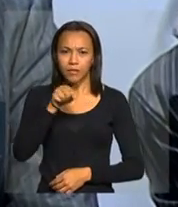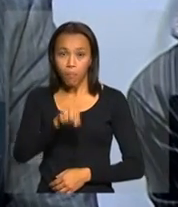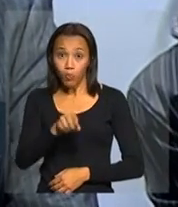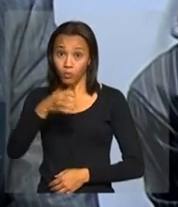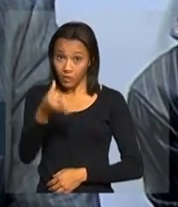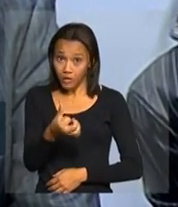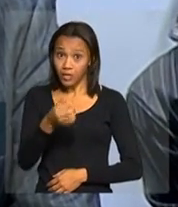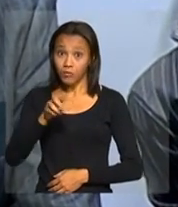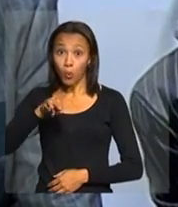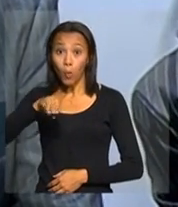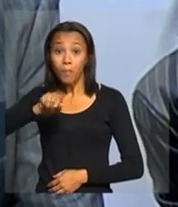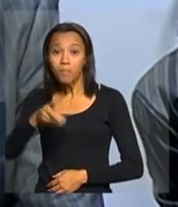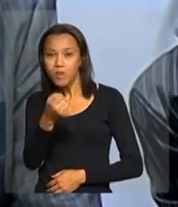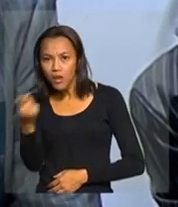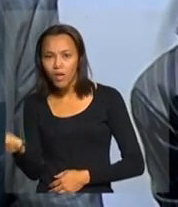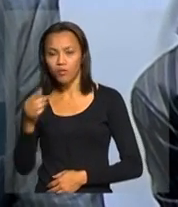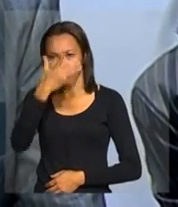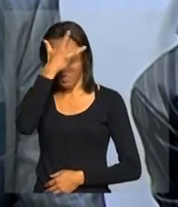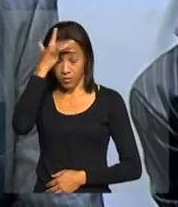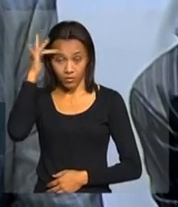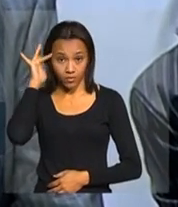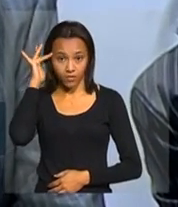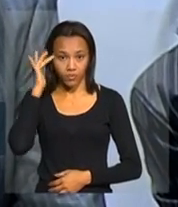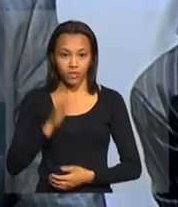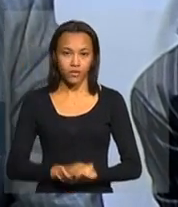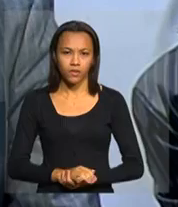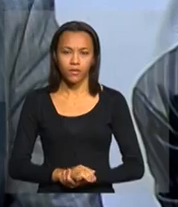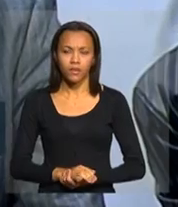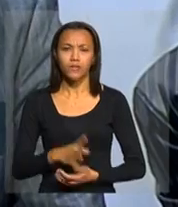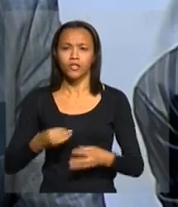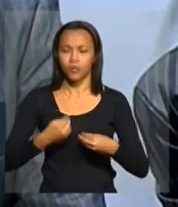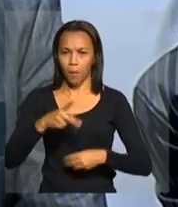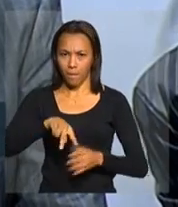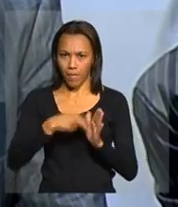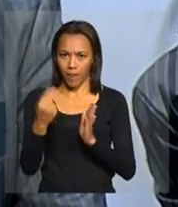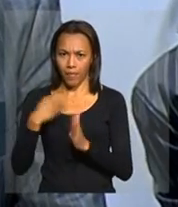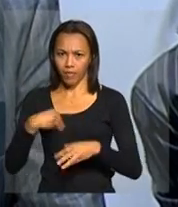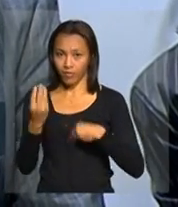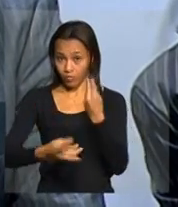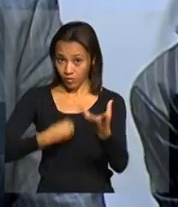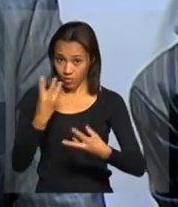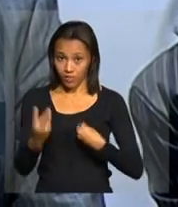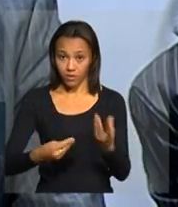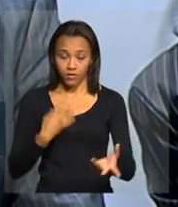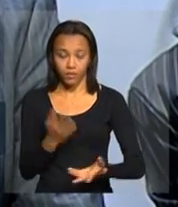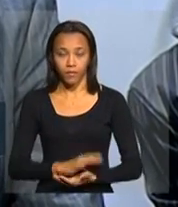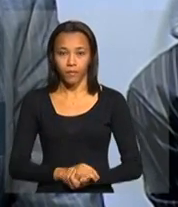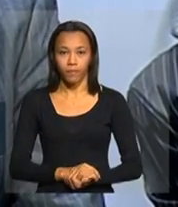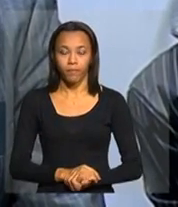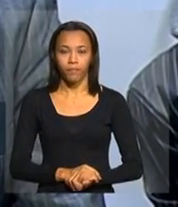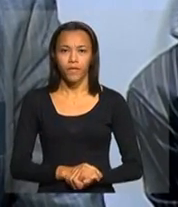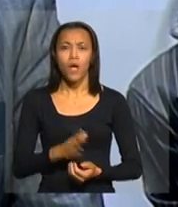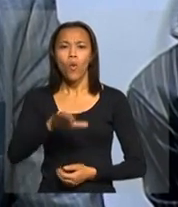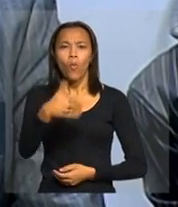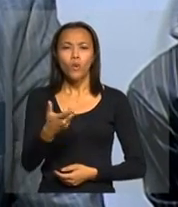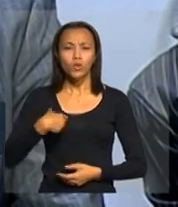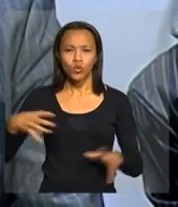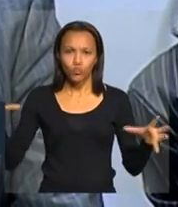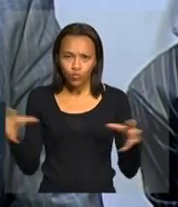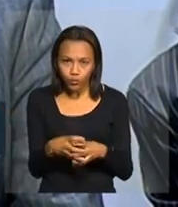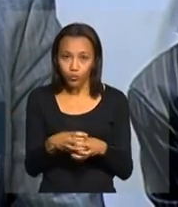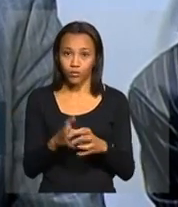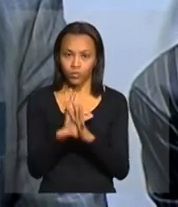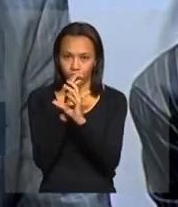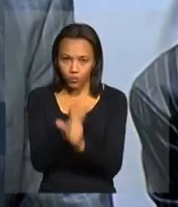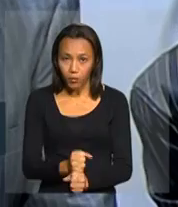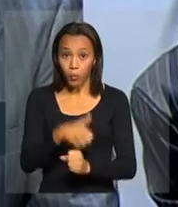de pessoas. 13,6 atos de doação por milhão de pessoas. Quando a gente junta os dados agora